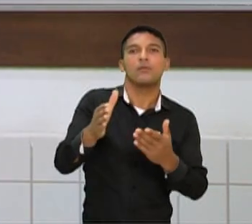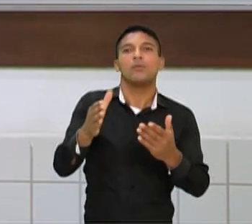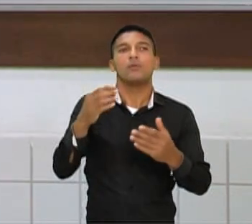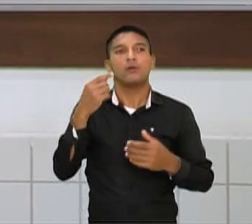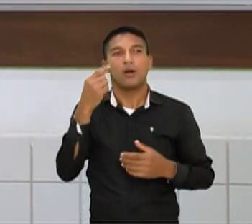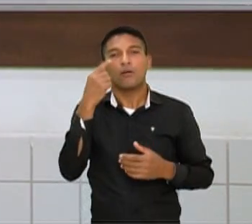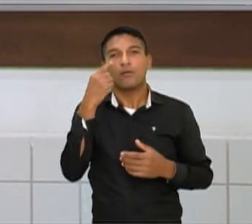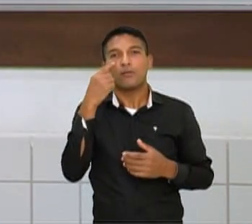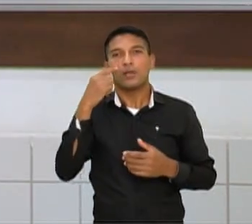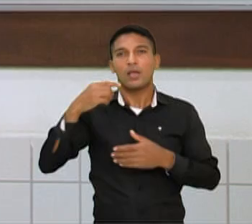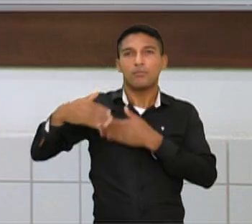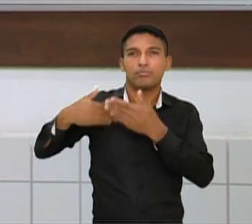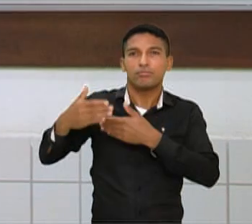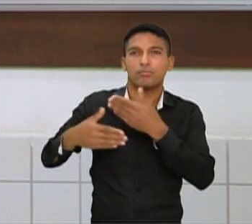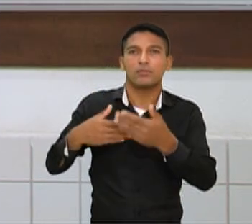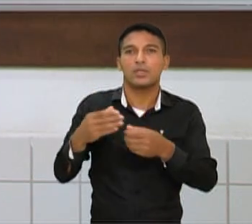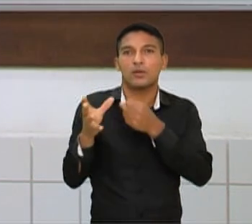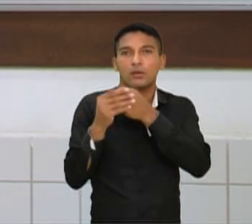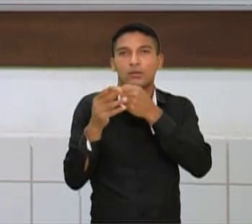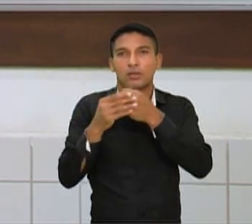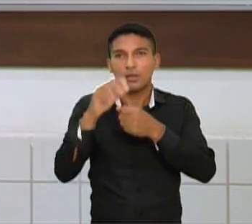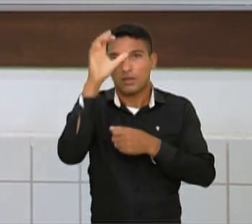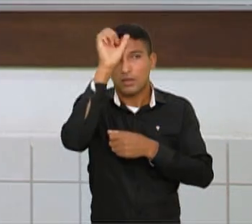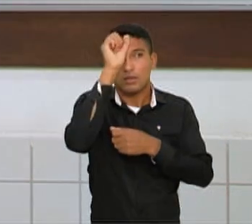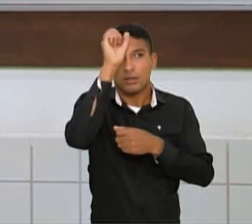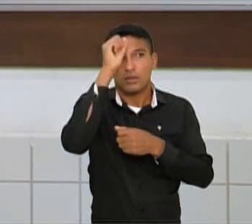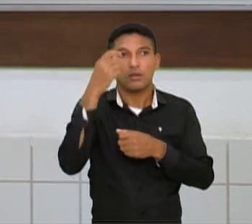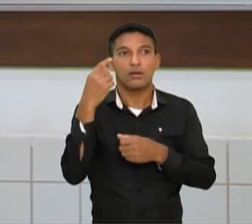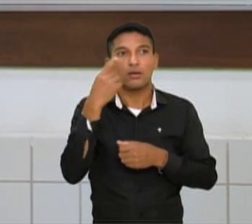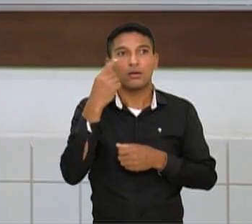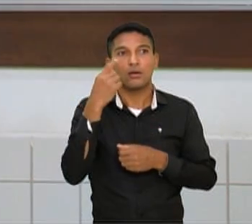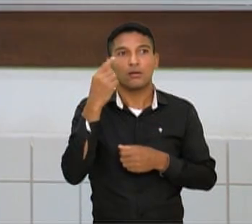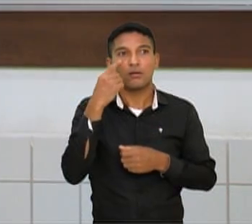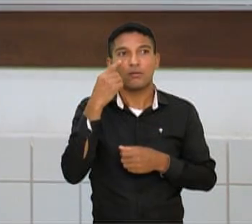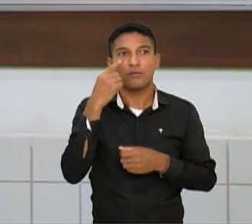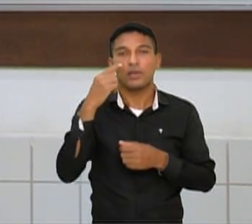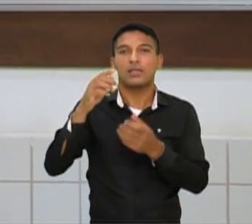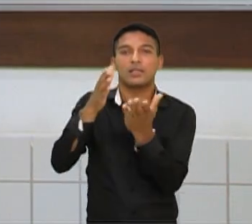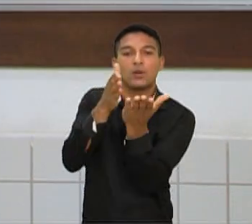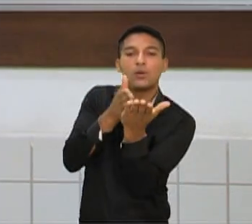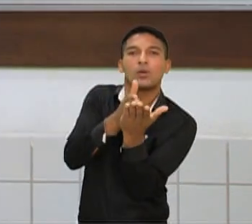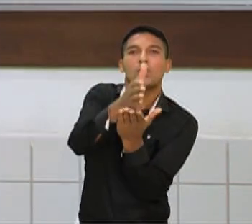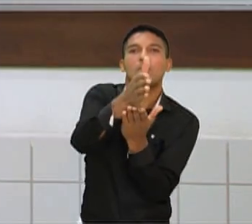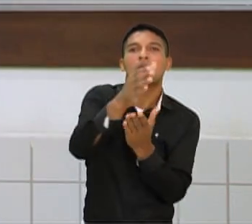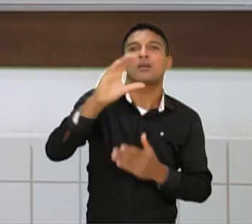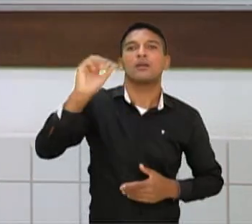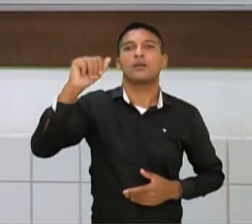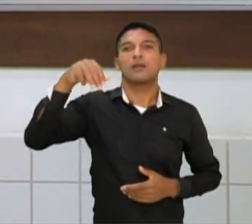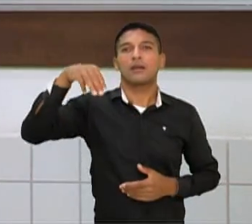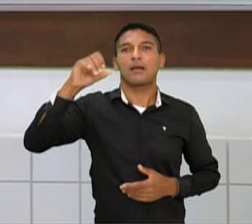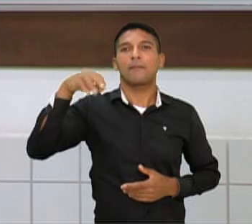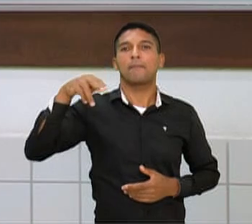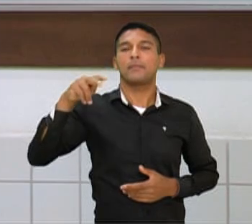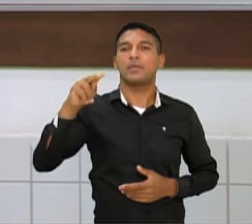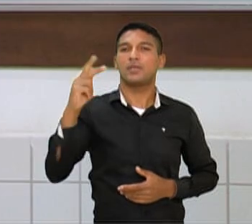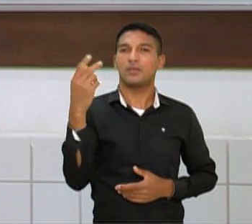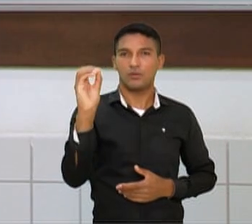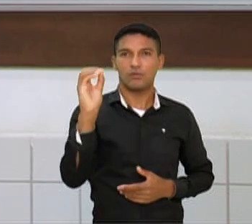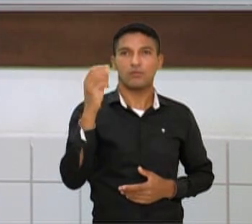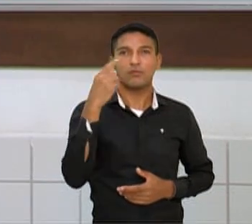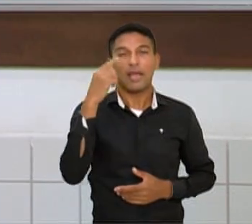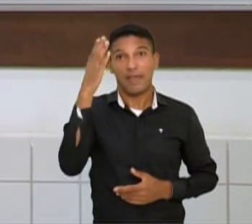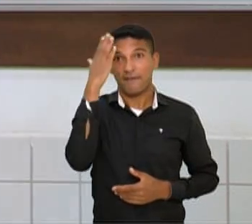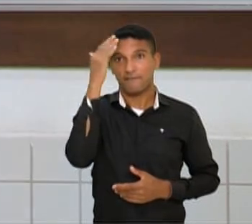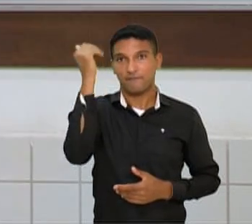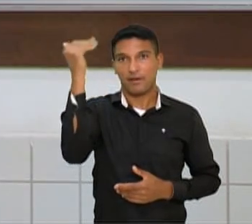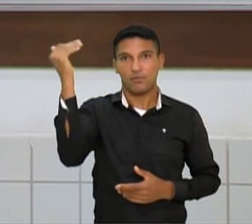esse conhecimento. Aqui nós vamos ter essa dimensão de um dos caminhos mais famosos e utilizado enormemente